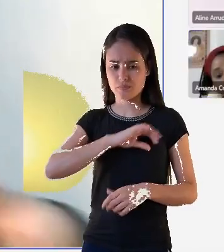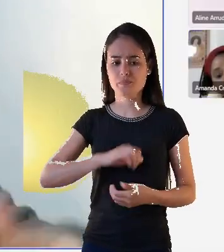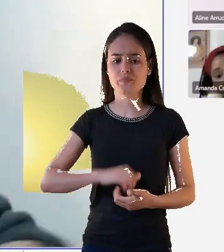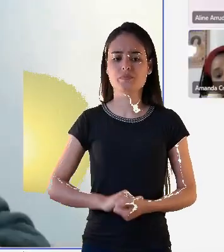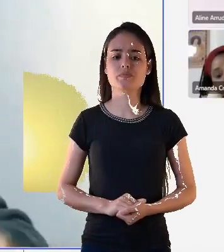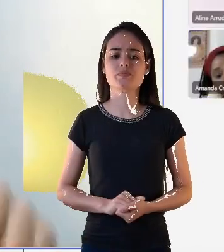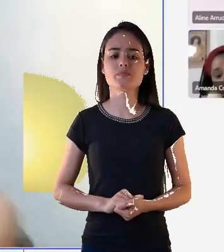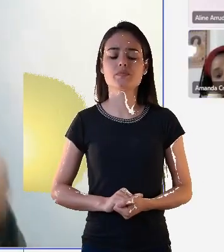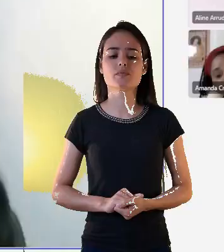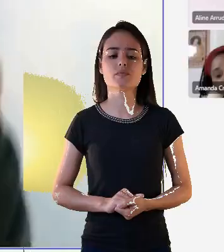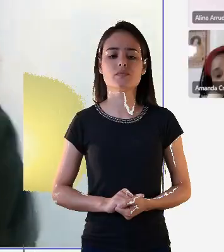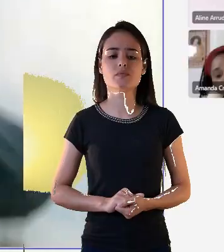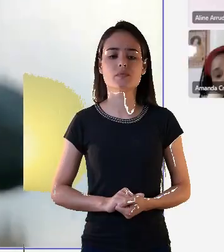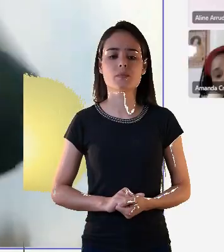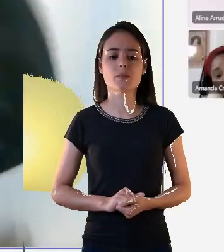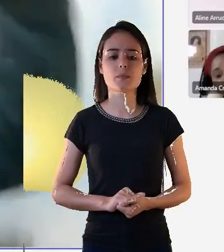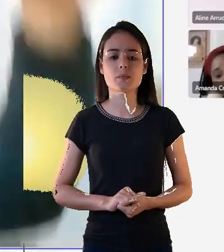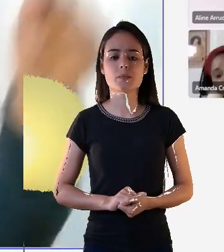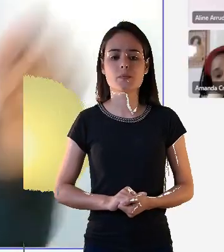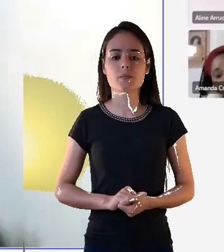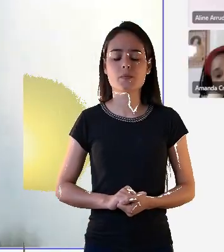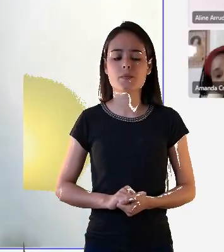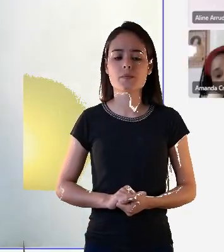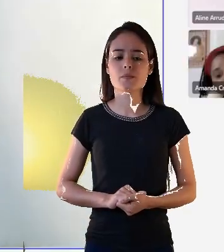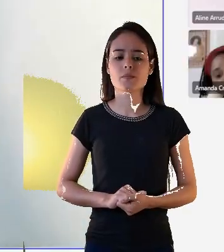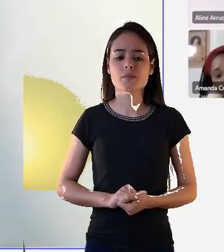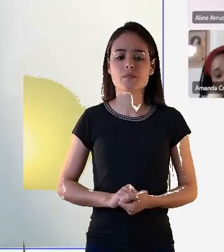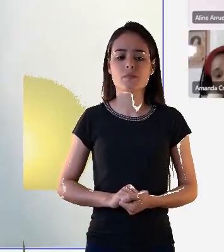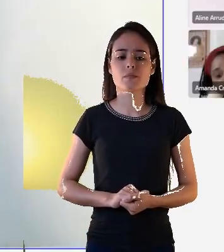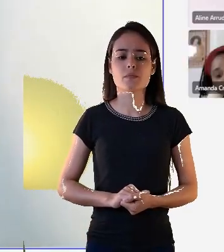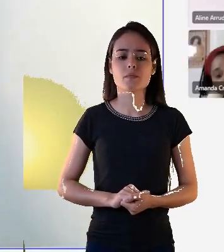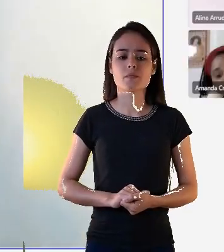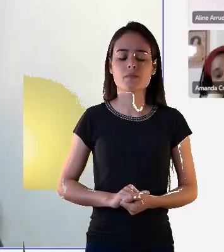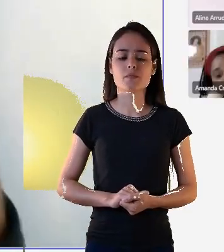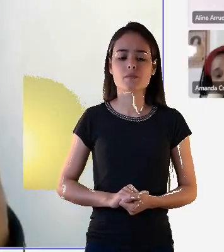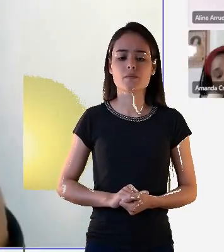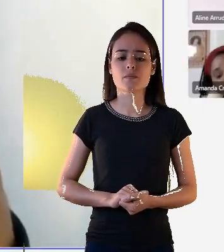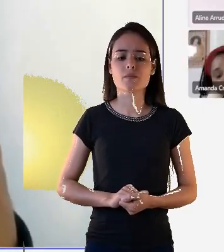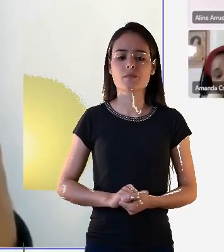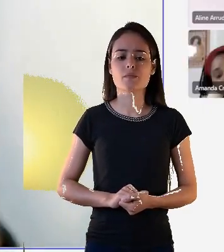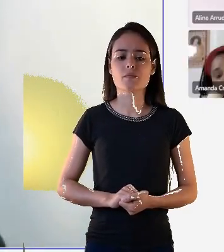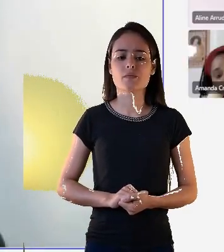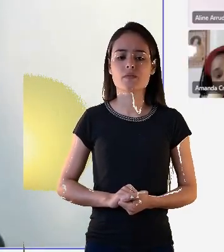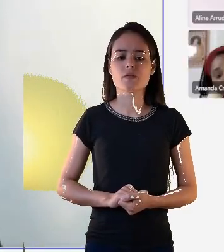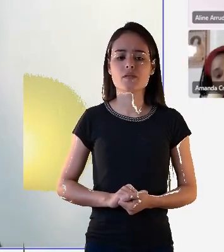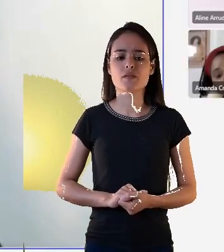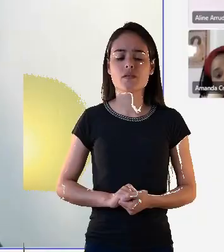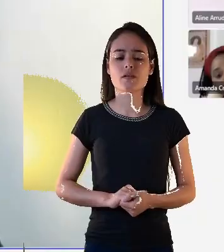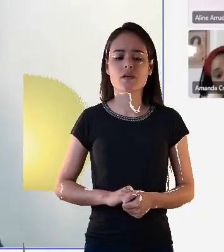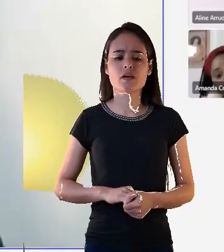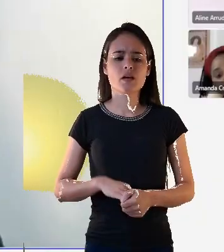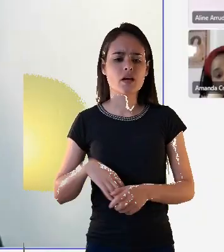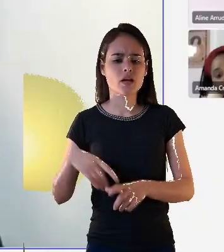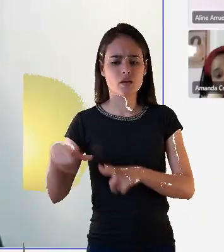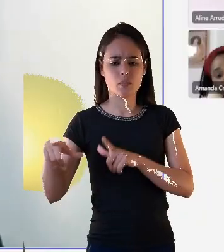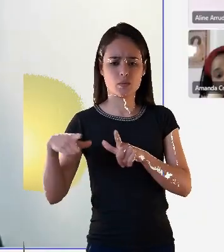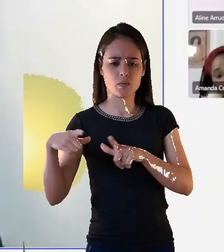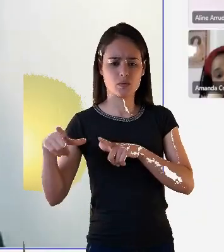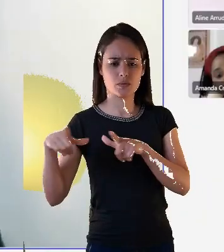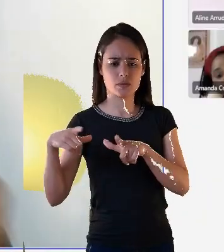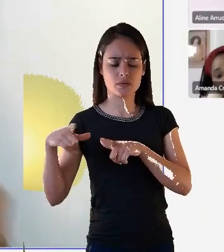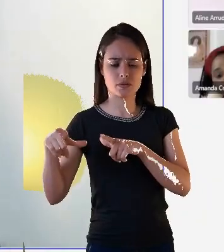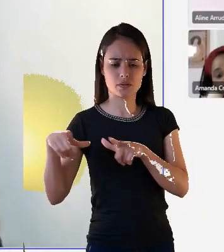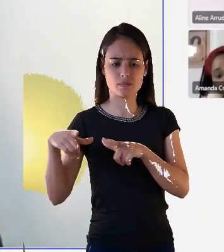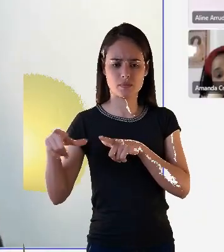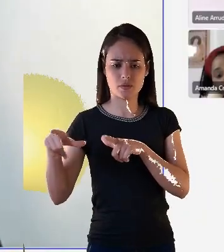criar a carreira militar dos sargentos para a partir dali, o general Lott, através dessa medida trabalhista,